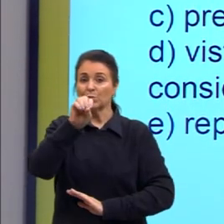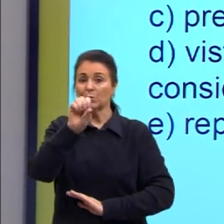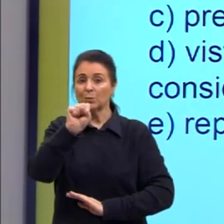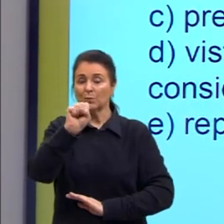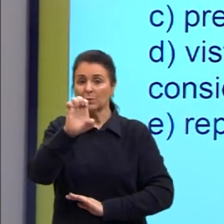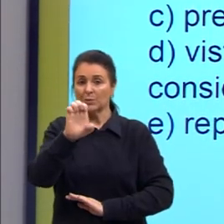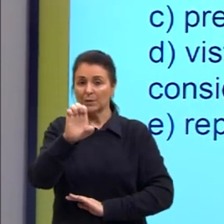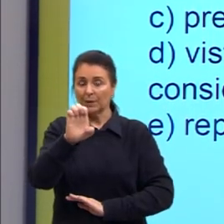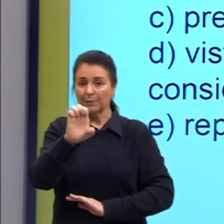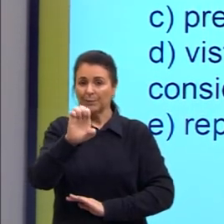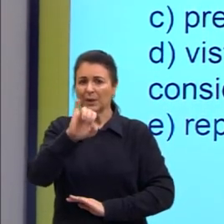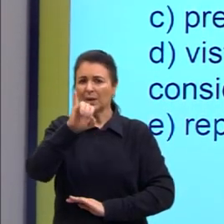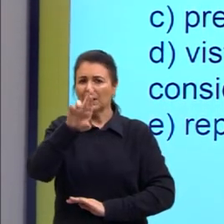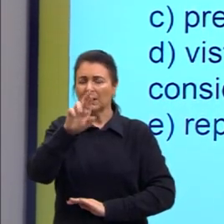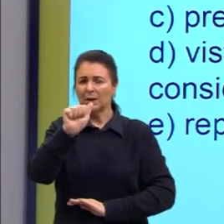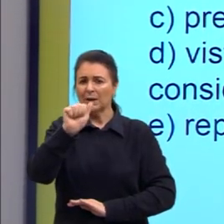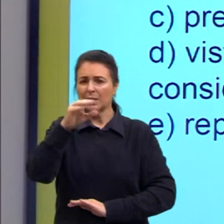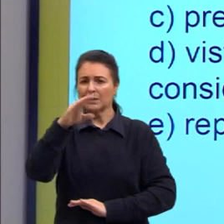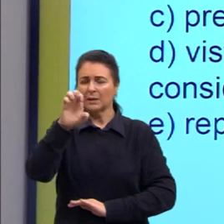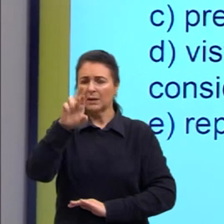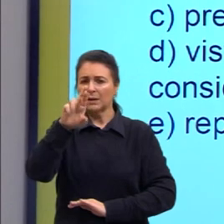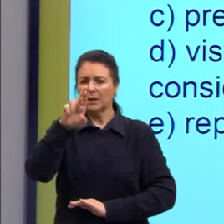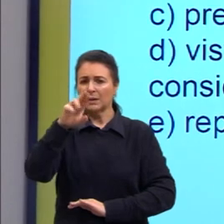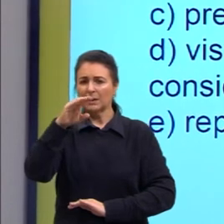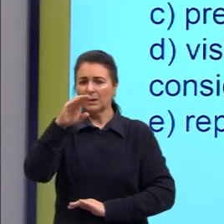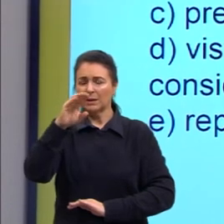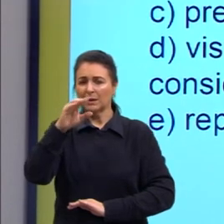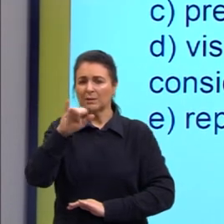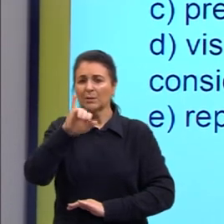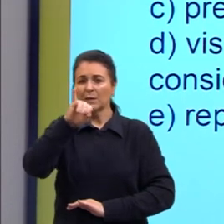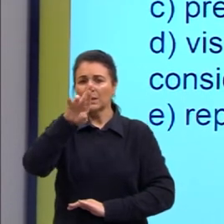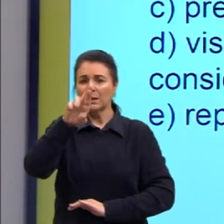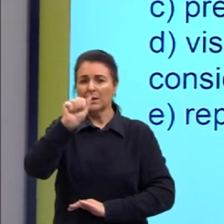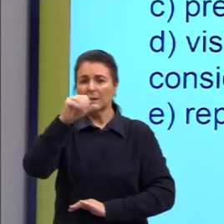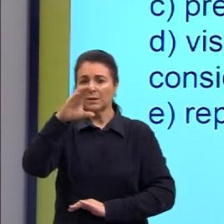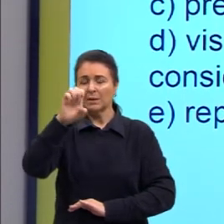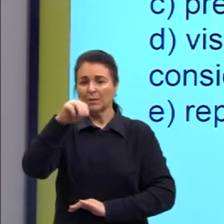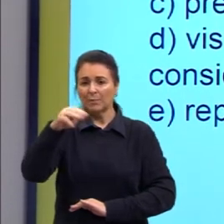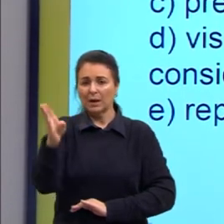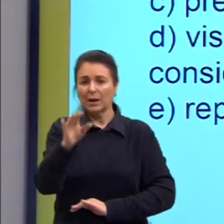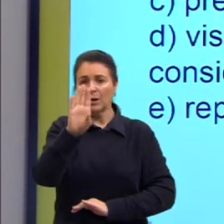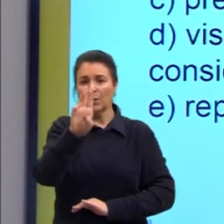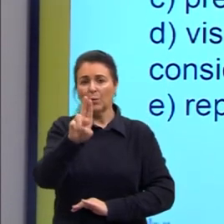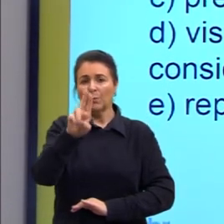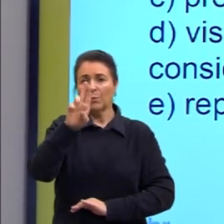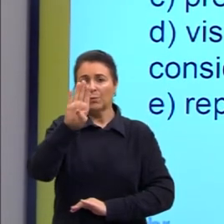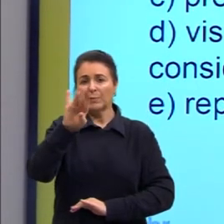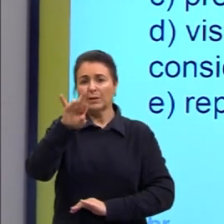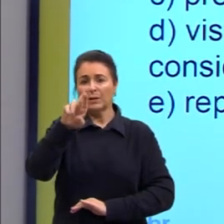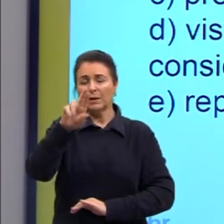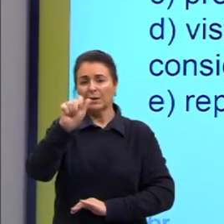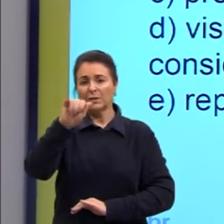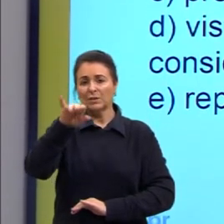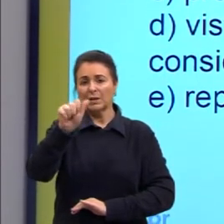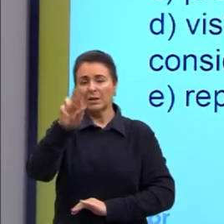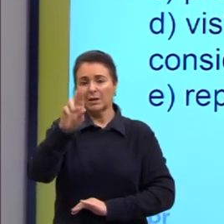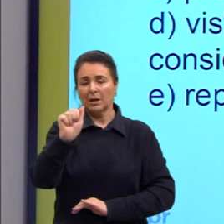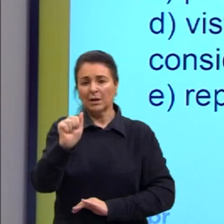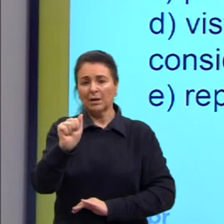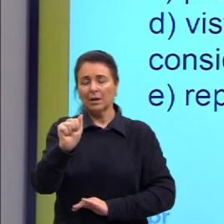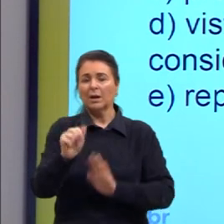Alencar como Iracema e Ubirajara é a retratado com objetividade numa